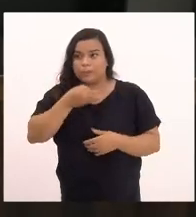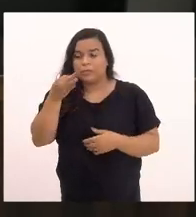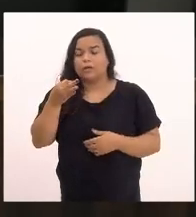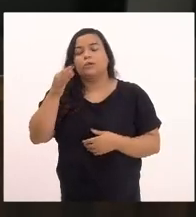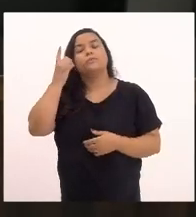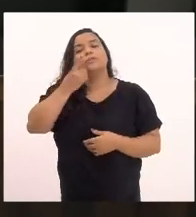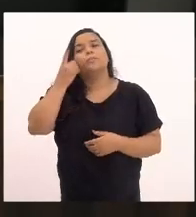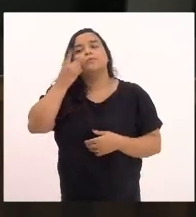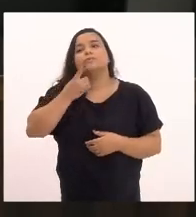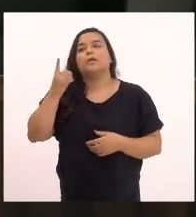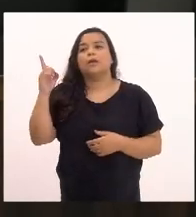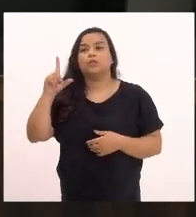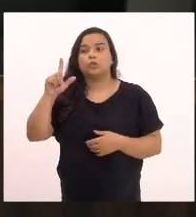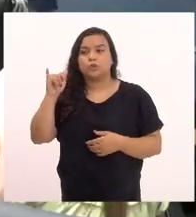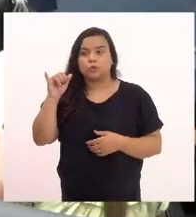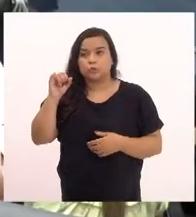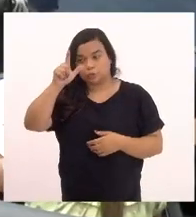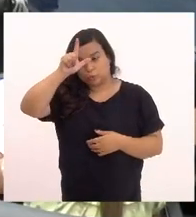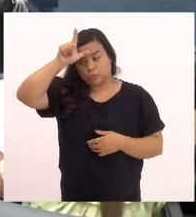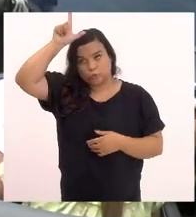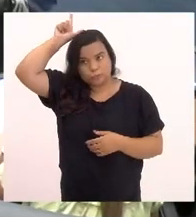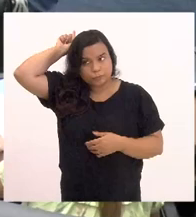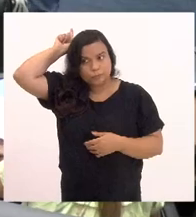Luiz Paulo.